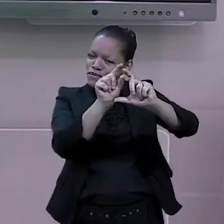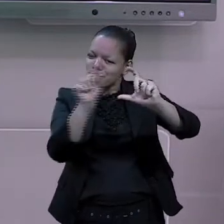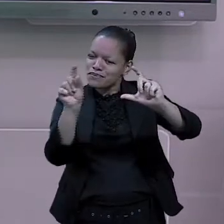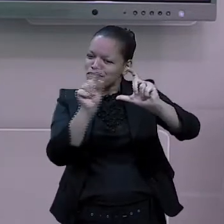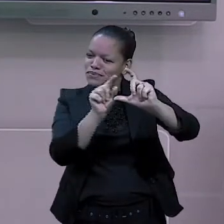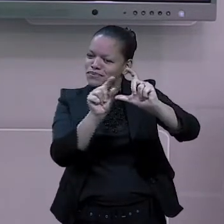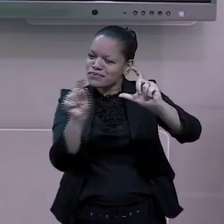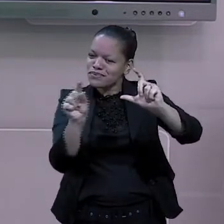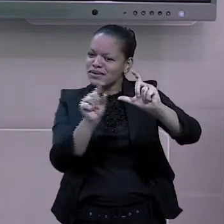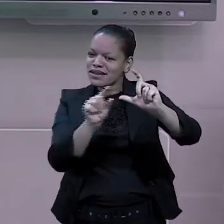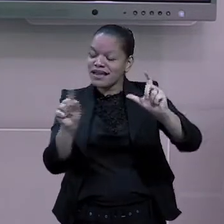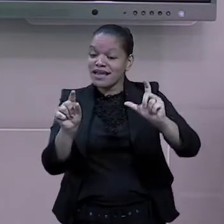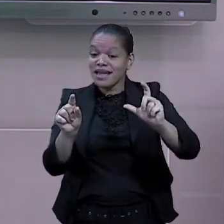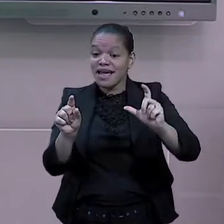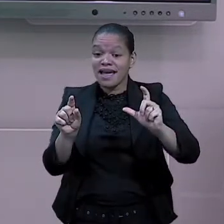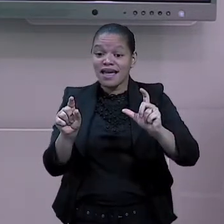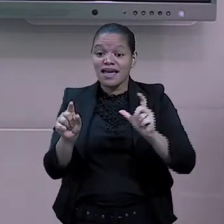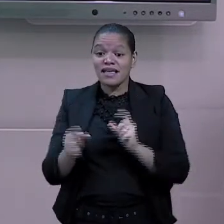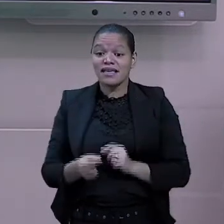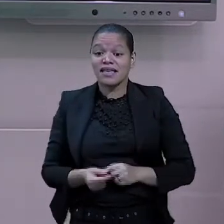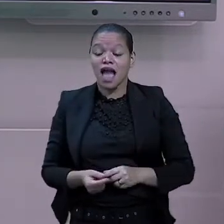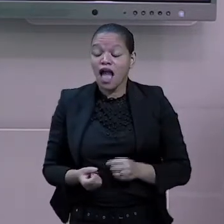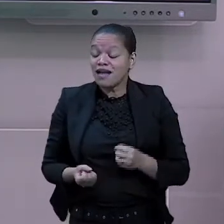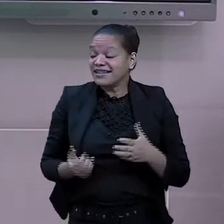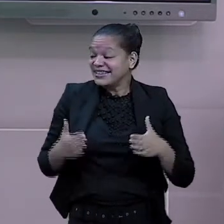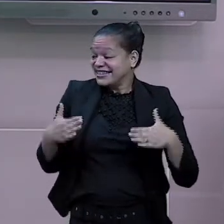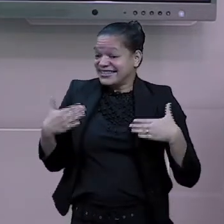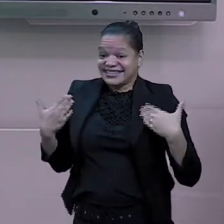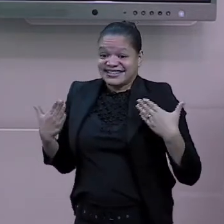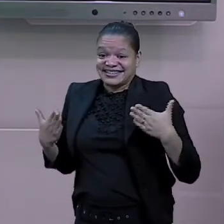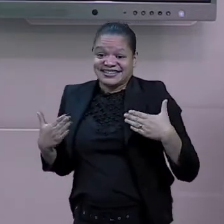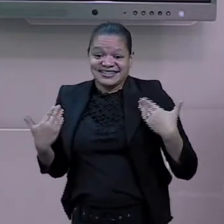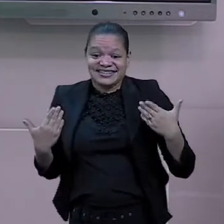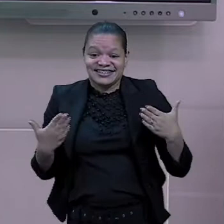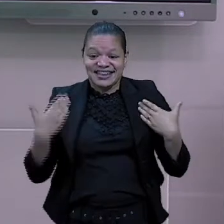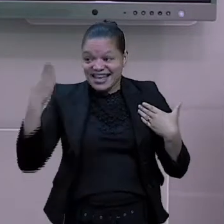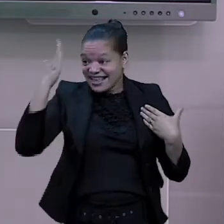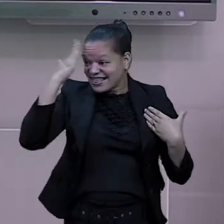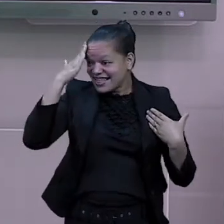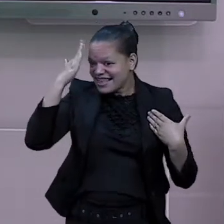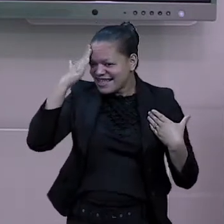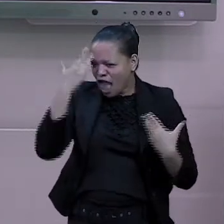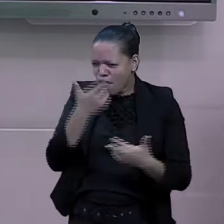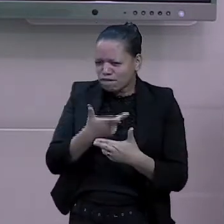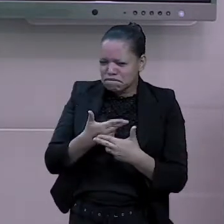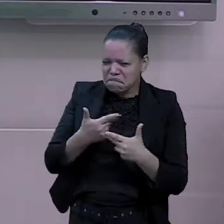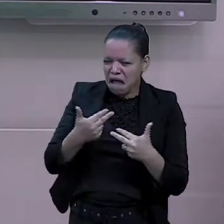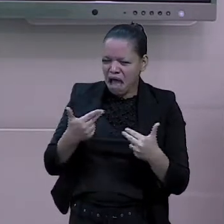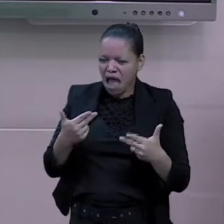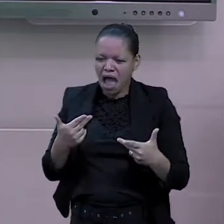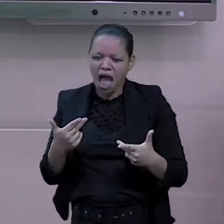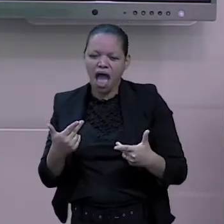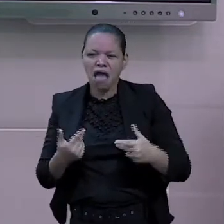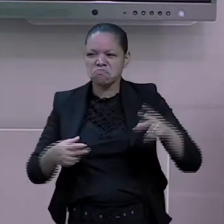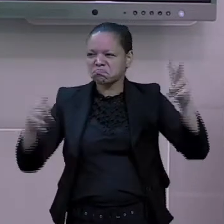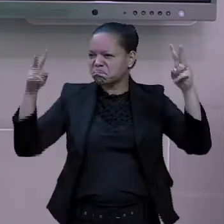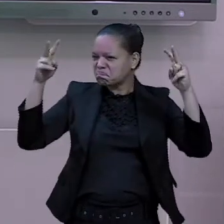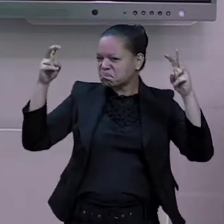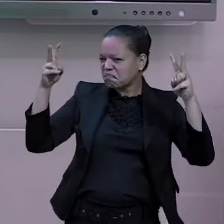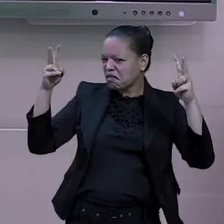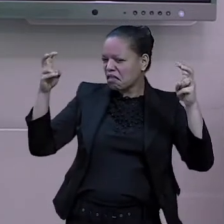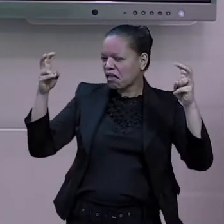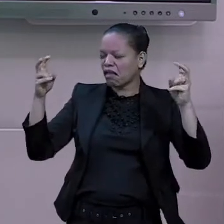forma divertida da gente entender várias coisas, vários assuntos. E,